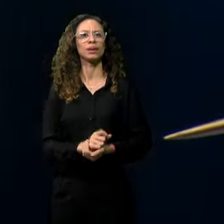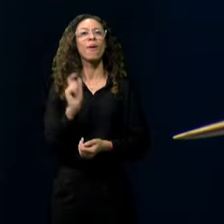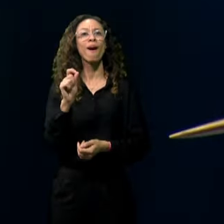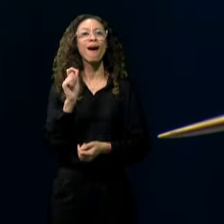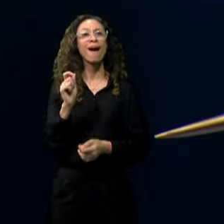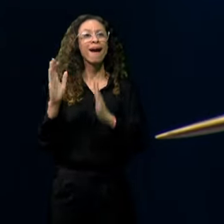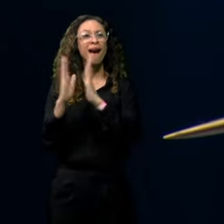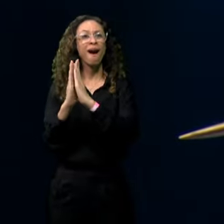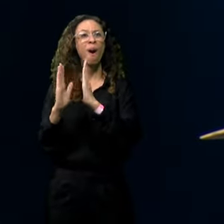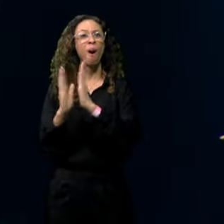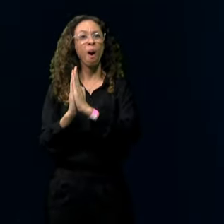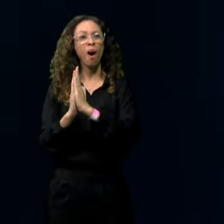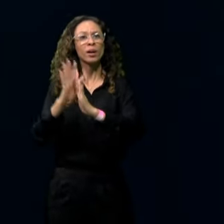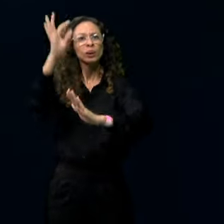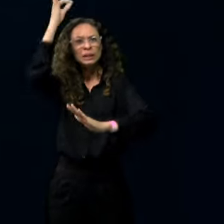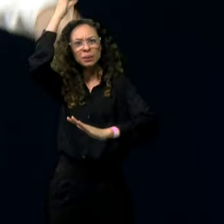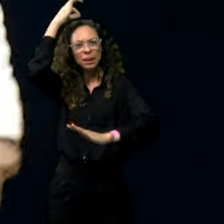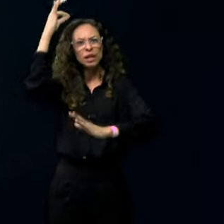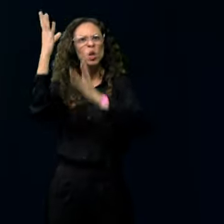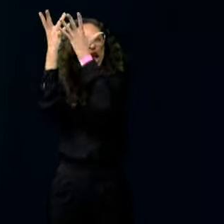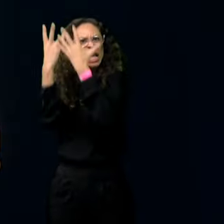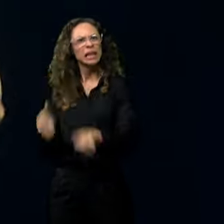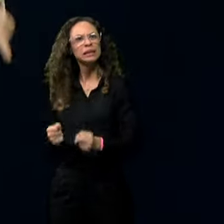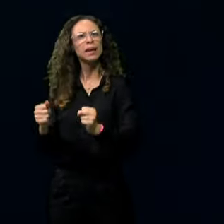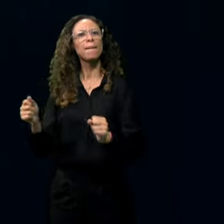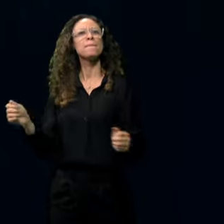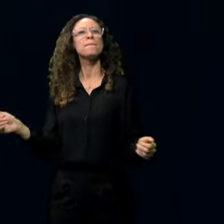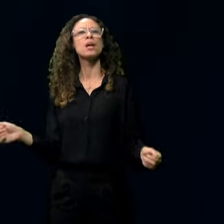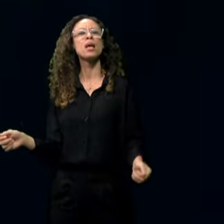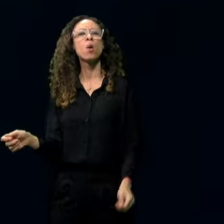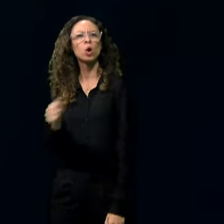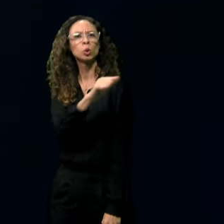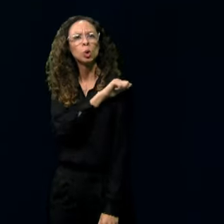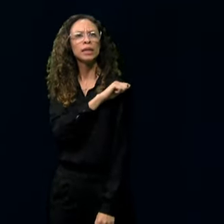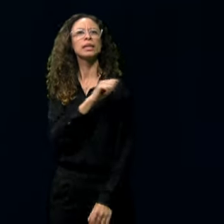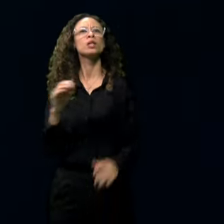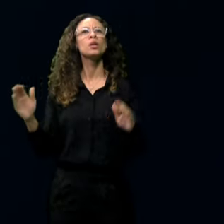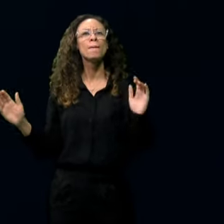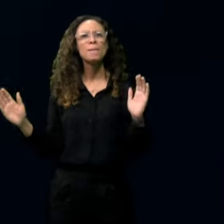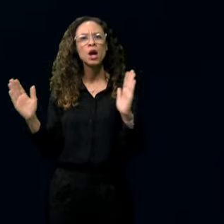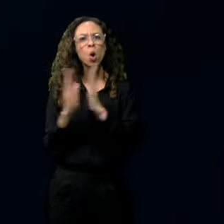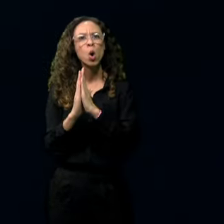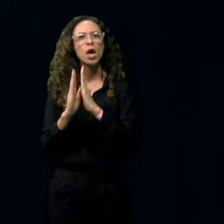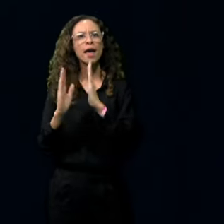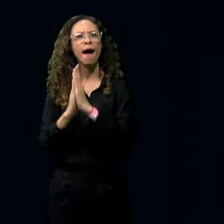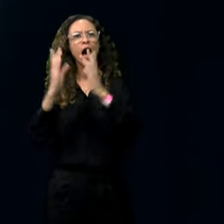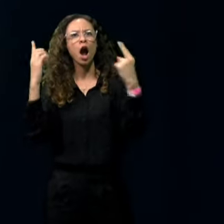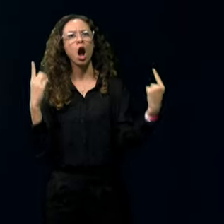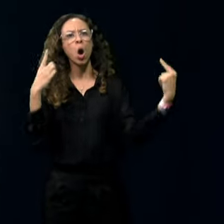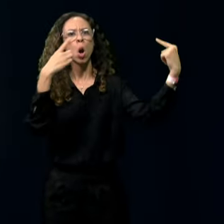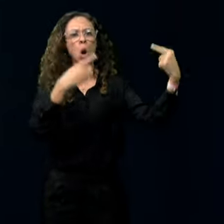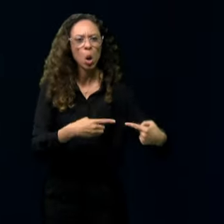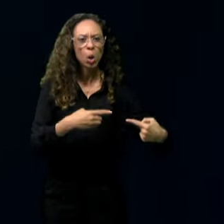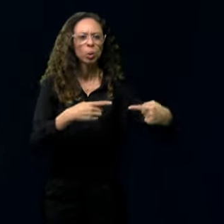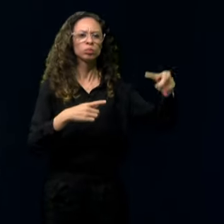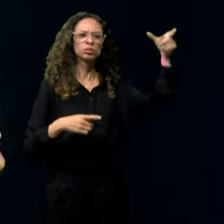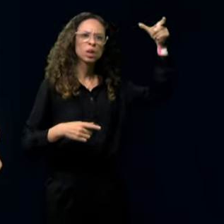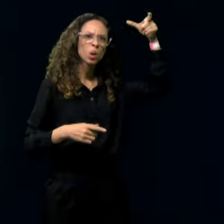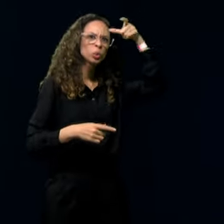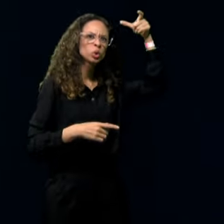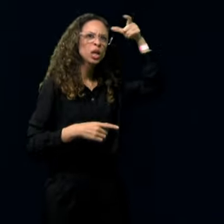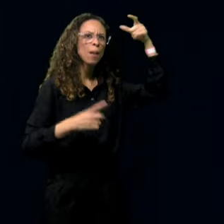autoridade que receberam autoridade para orar diante dos principados e as protestarem